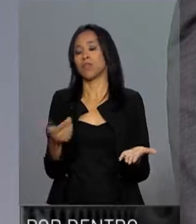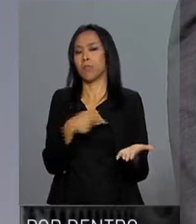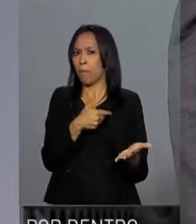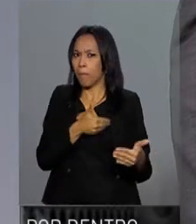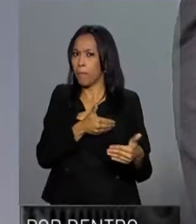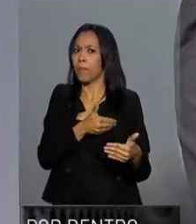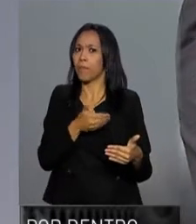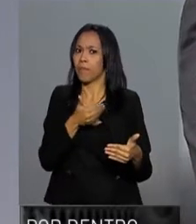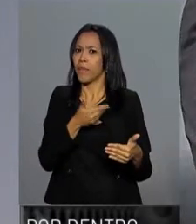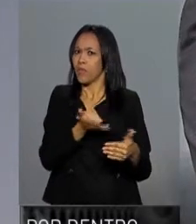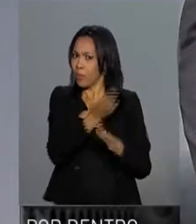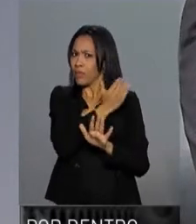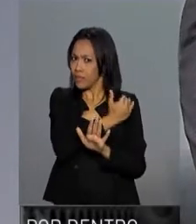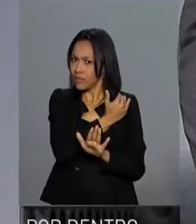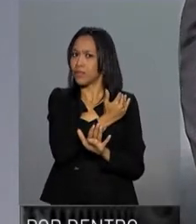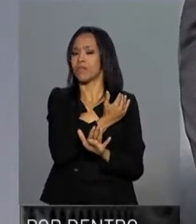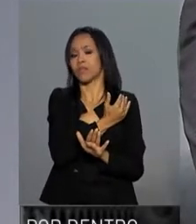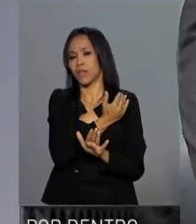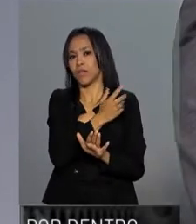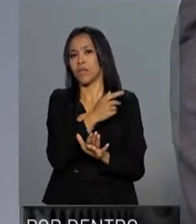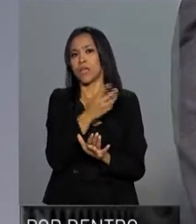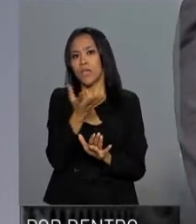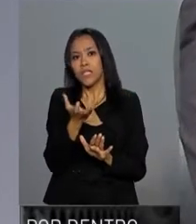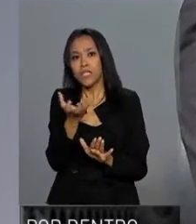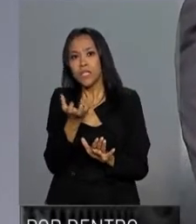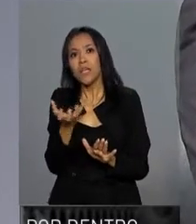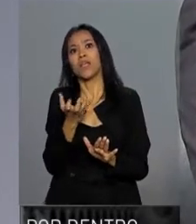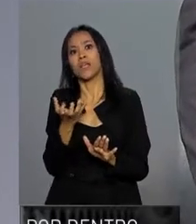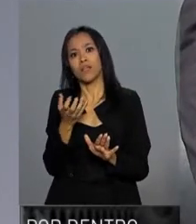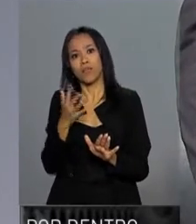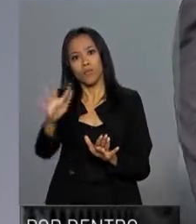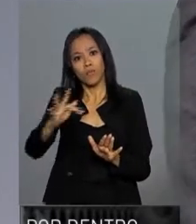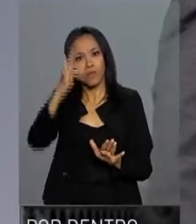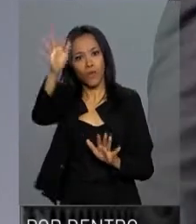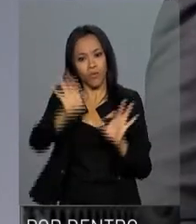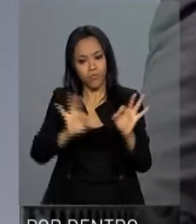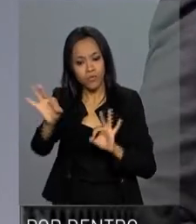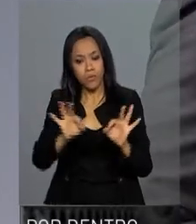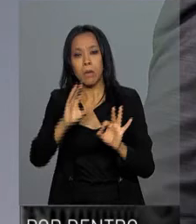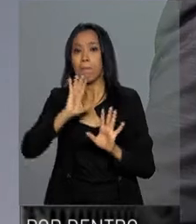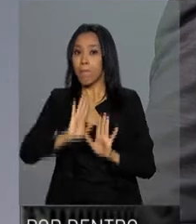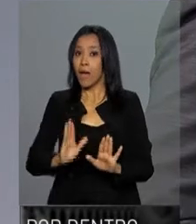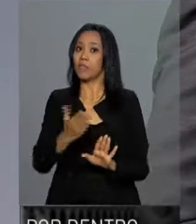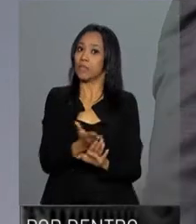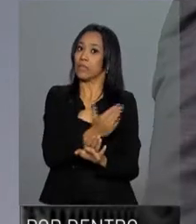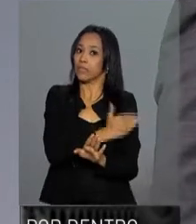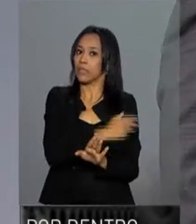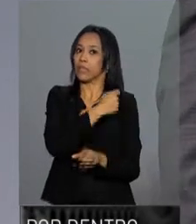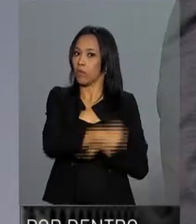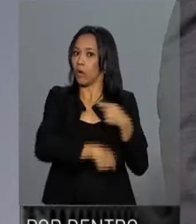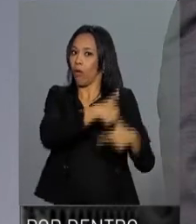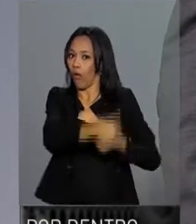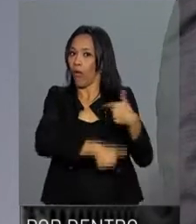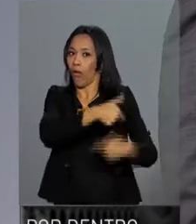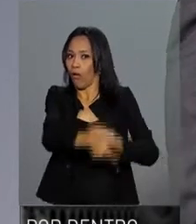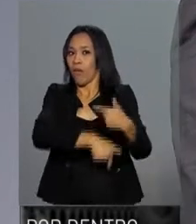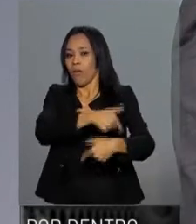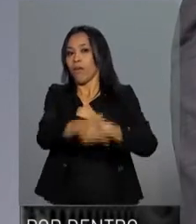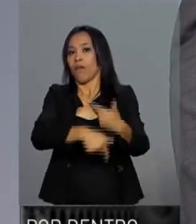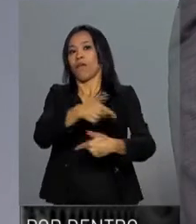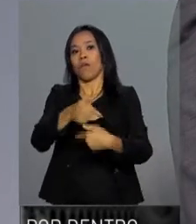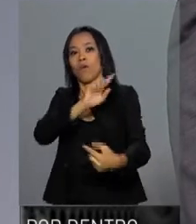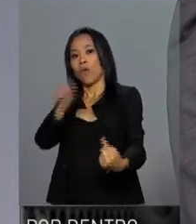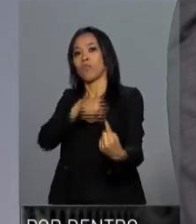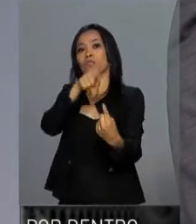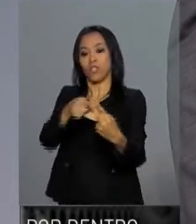muito aquém do que a gente almeja do que a gente quer construir no futuro mas com grandes e largos passos no